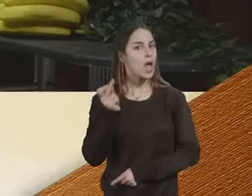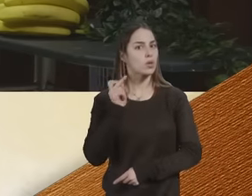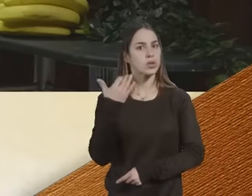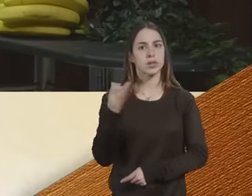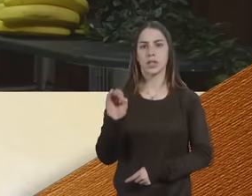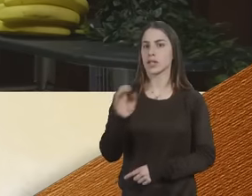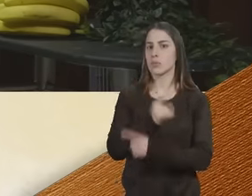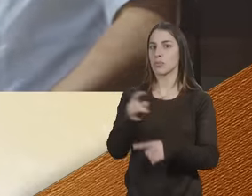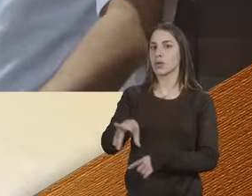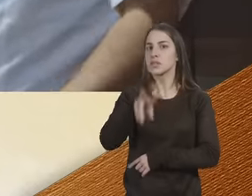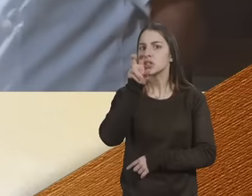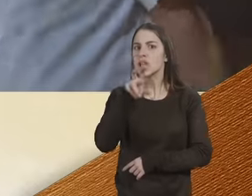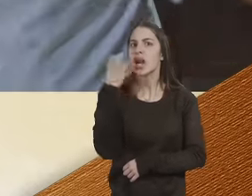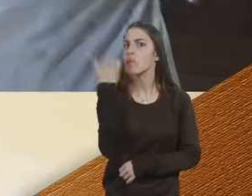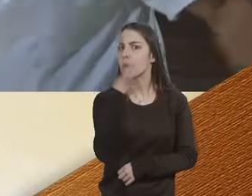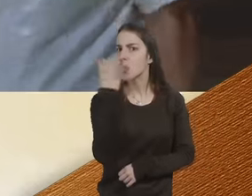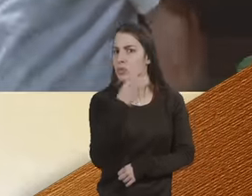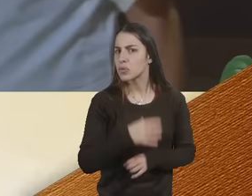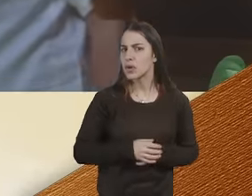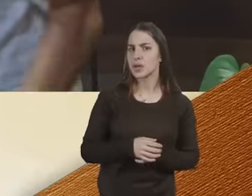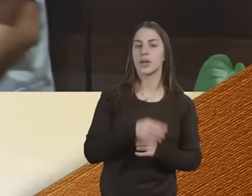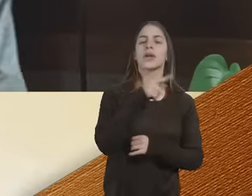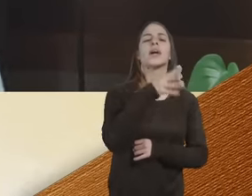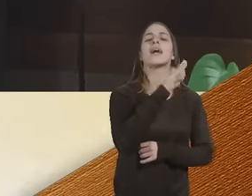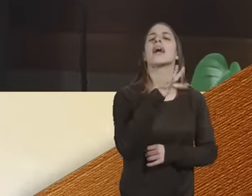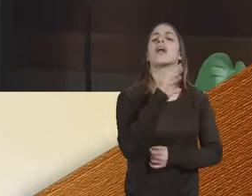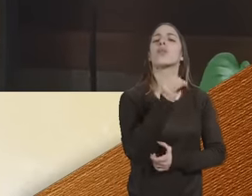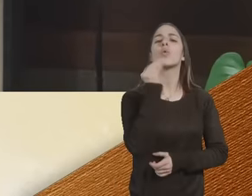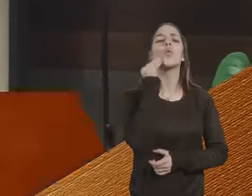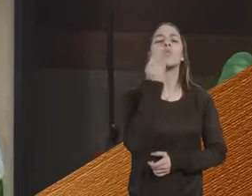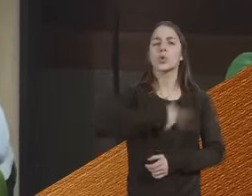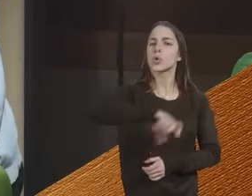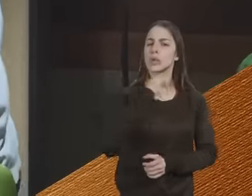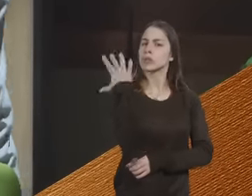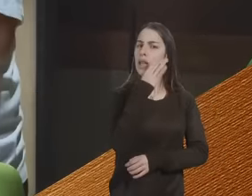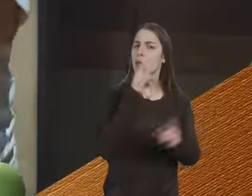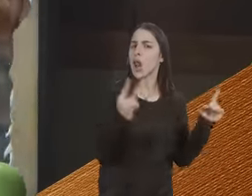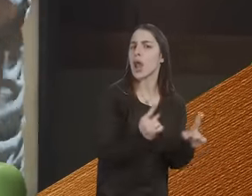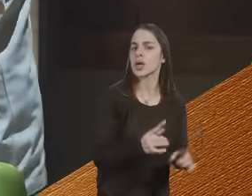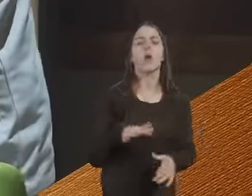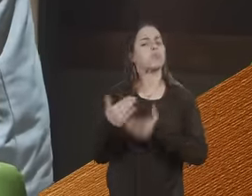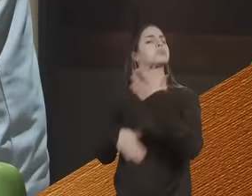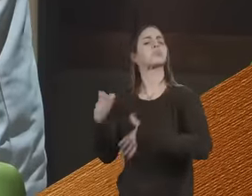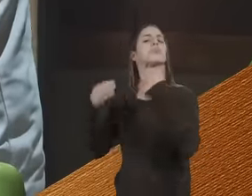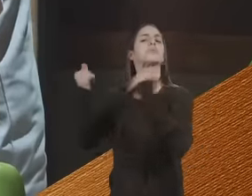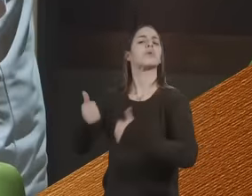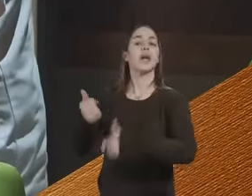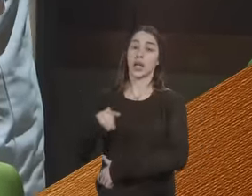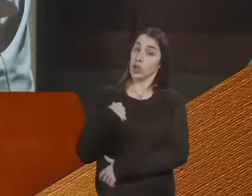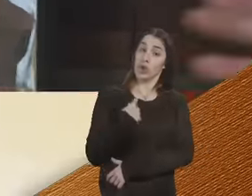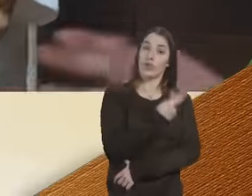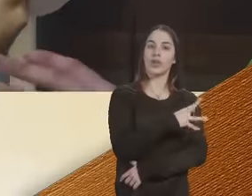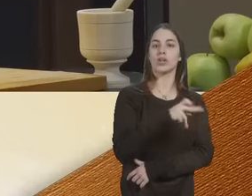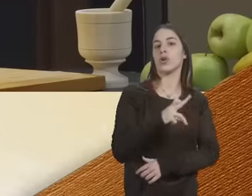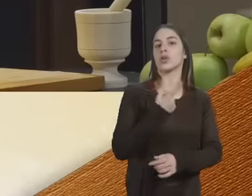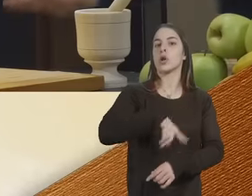já cheira a porco. Ricardo, como é que está o nosso leitão? Está a correr, está a correr, está a andar. É que eu e o Vítor estamos fomeados.